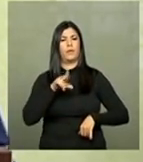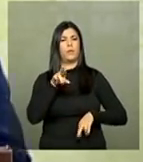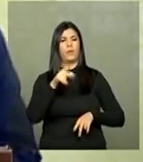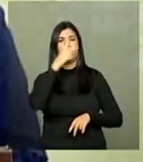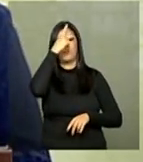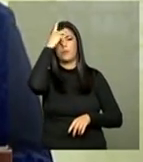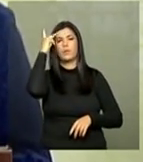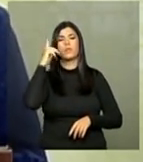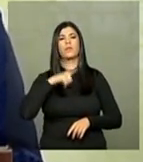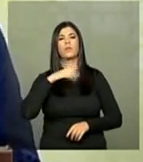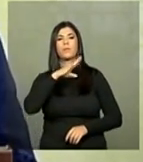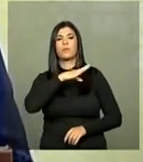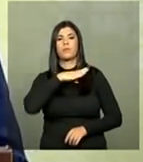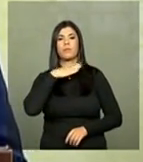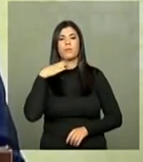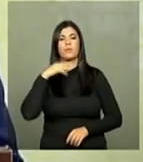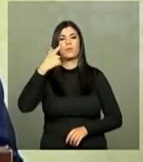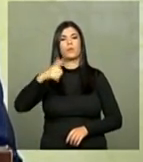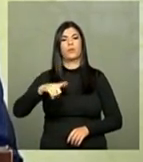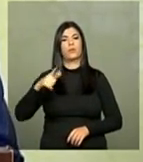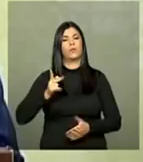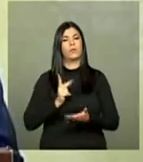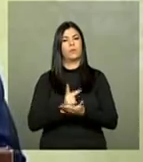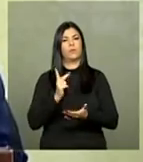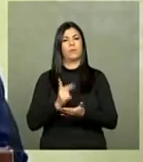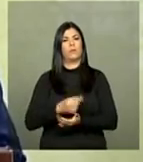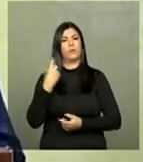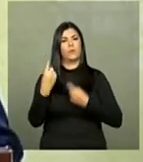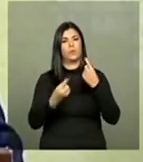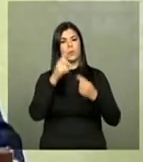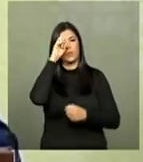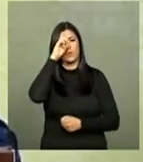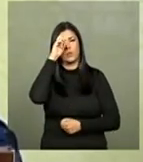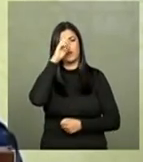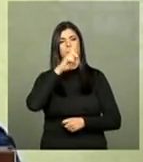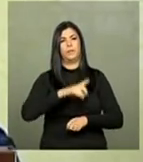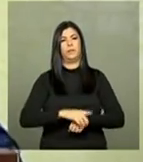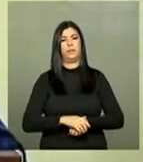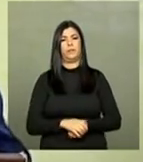eles morressem de novo e sempre a cada